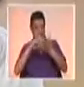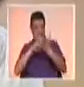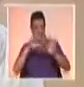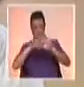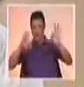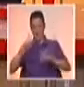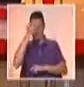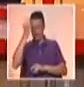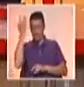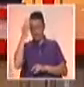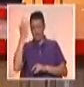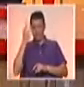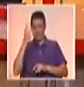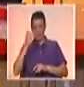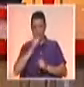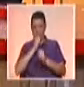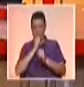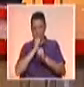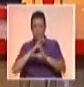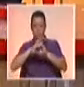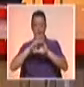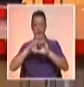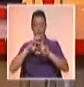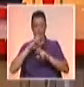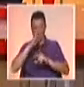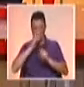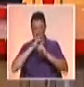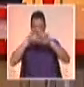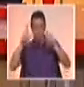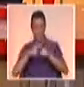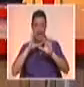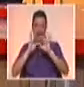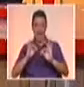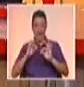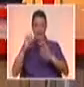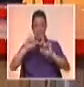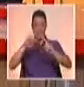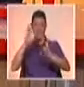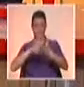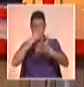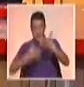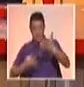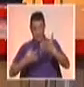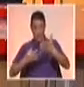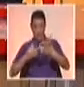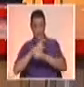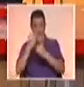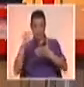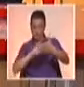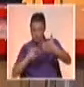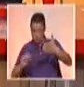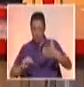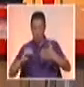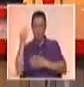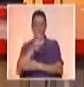fácil, é a boia. Férias Consciência, exatamente. Portanto, e tem lá a ficha de inscrição, A ficha de inscrição, Quantos